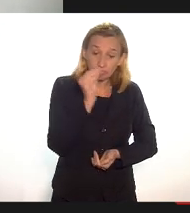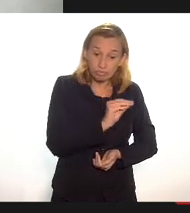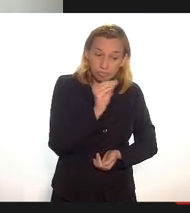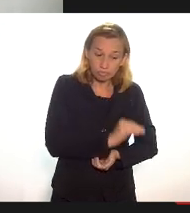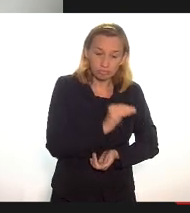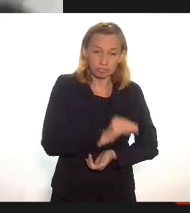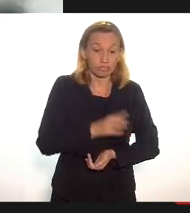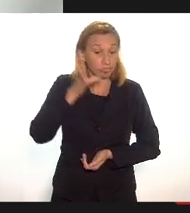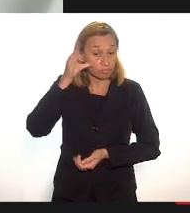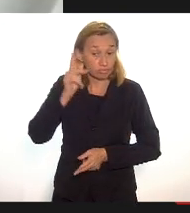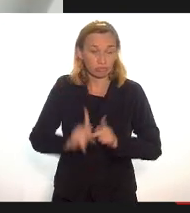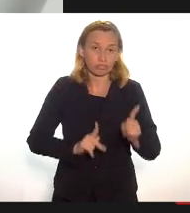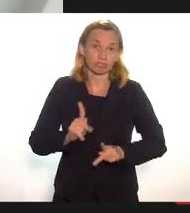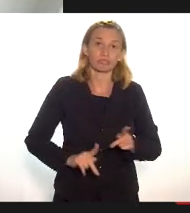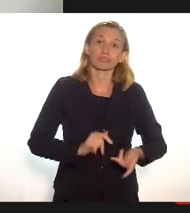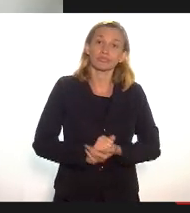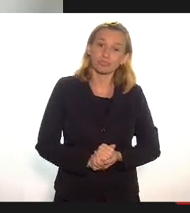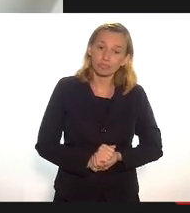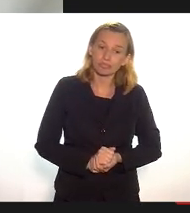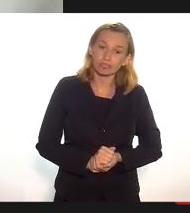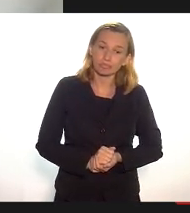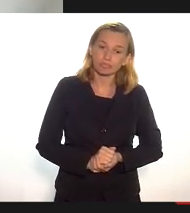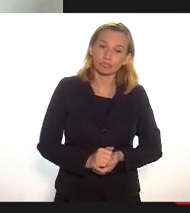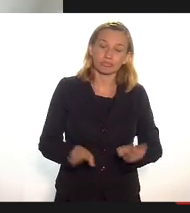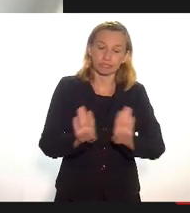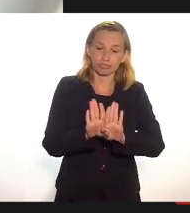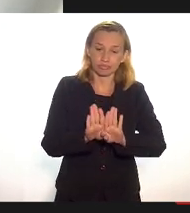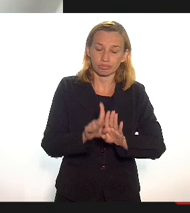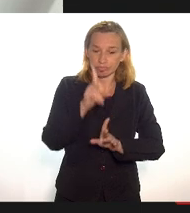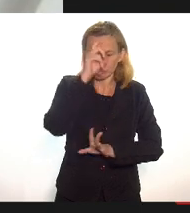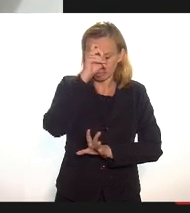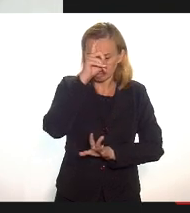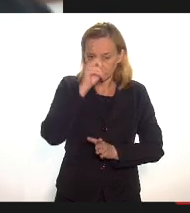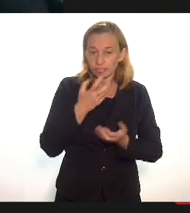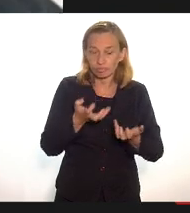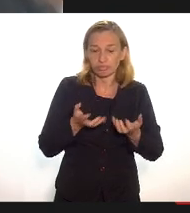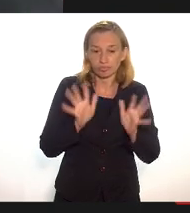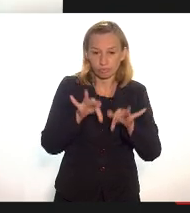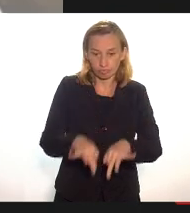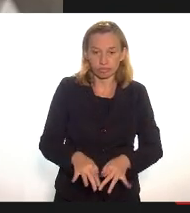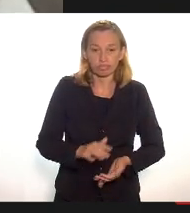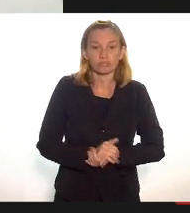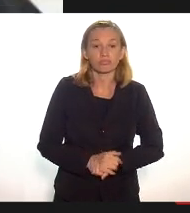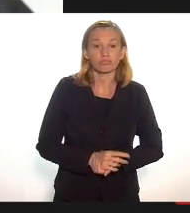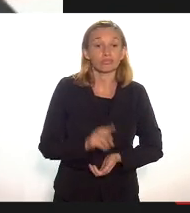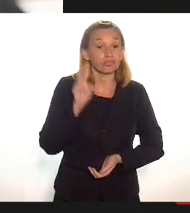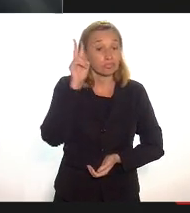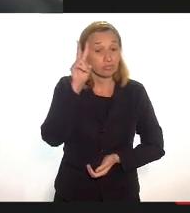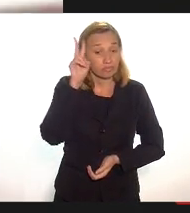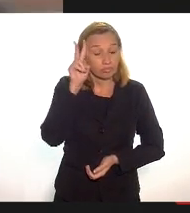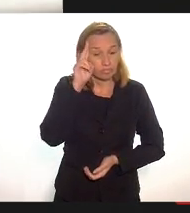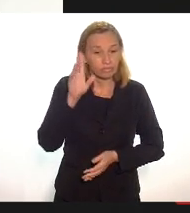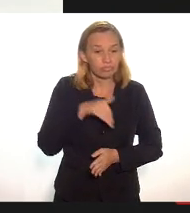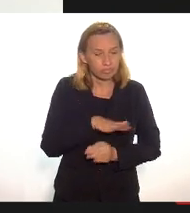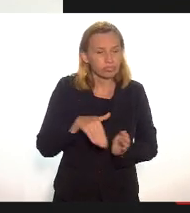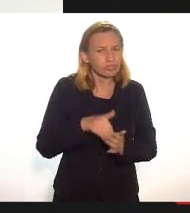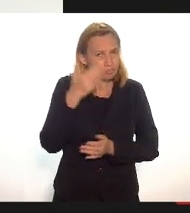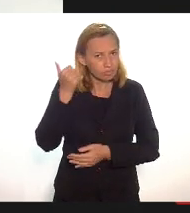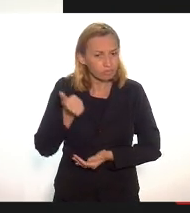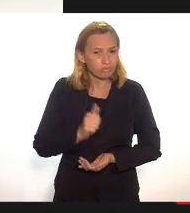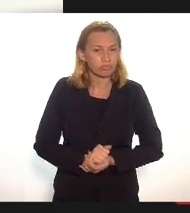interesse maior da população, a desativação de leitos. Mas eu quero concluir com uma lembrança que todos sabem.